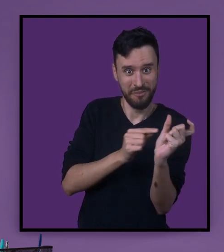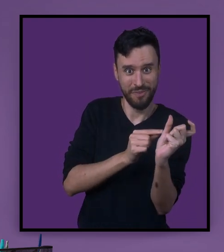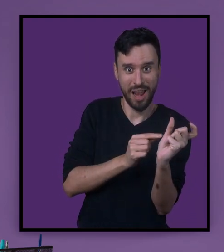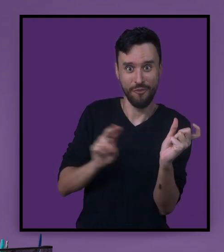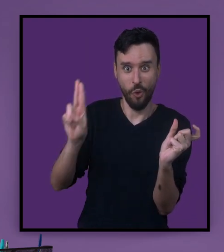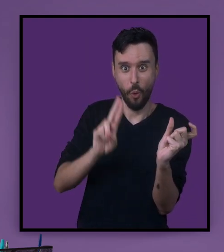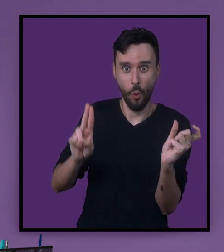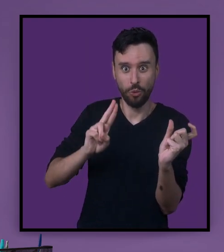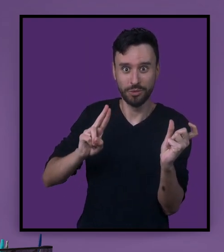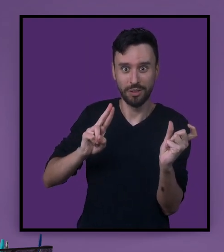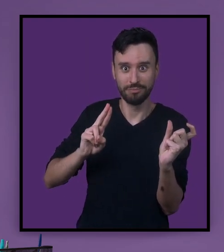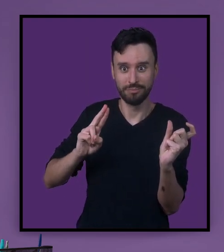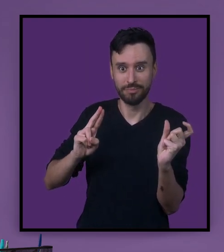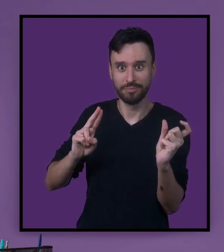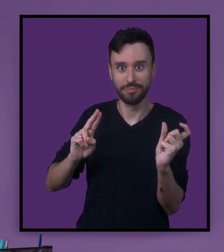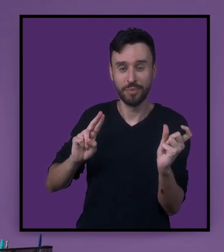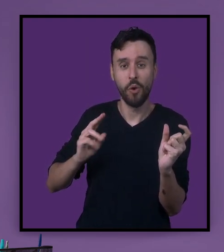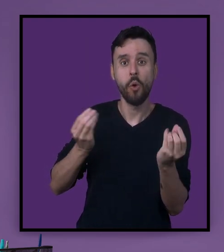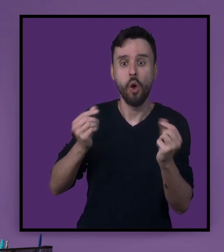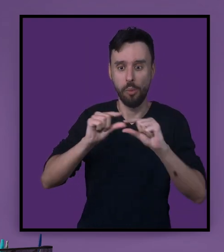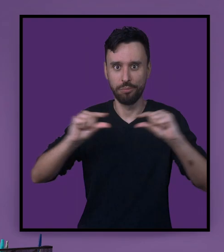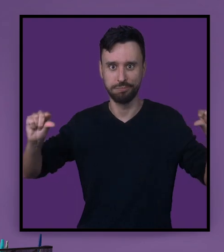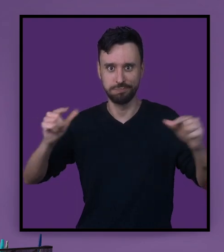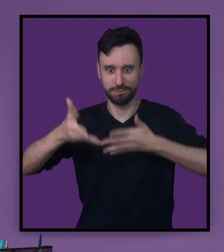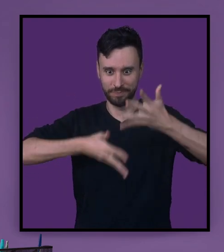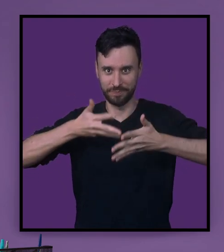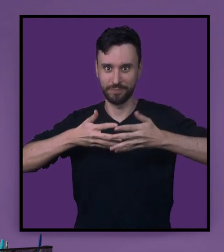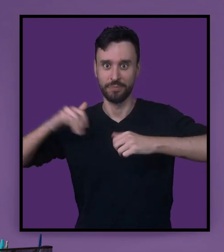isso, embarcar é utilizado.